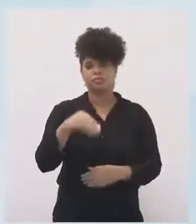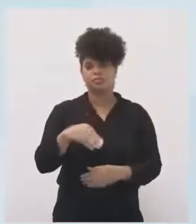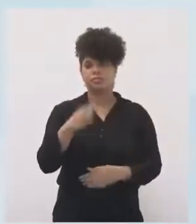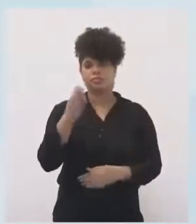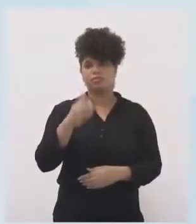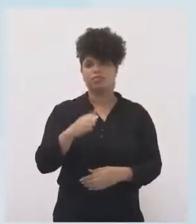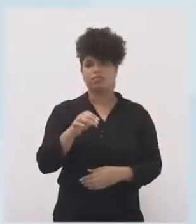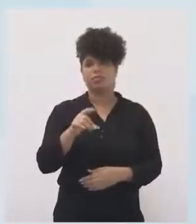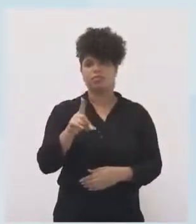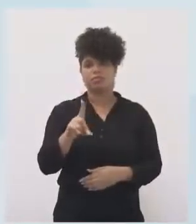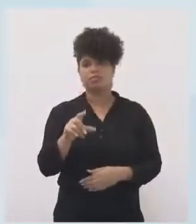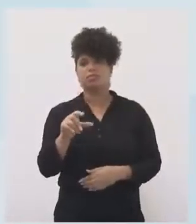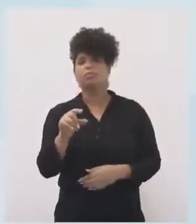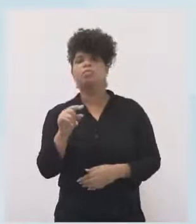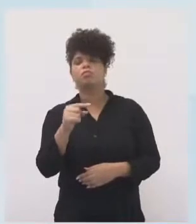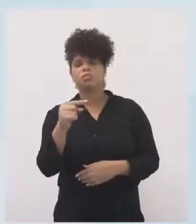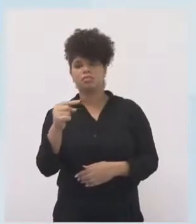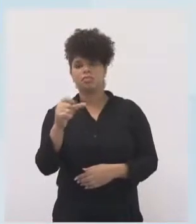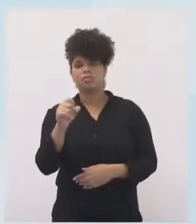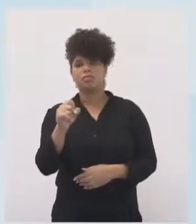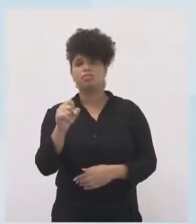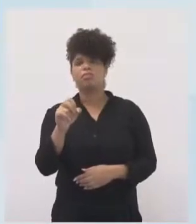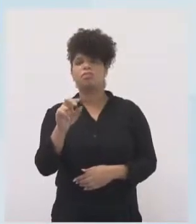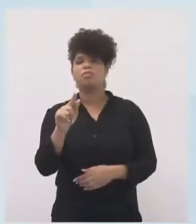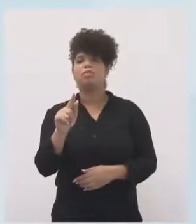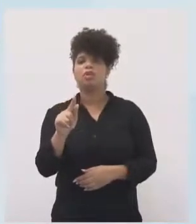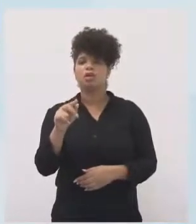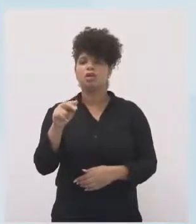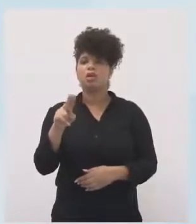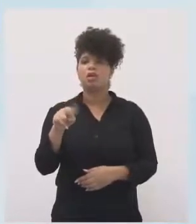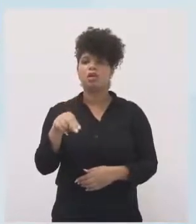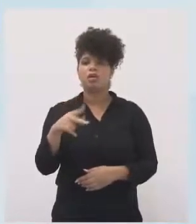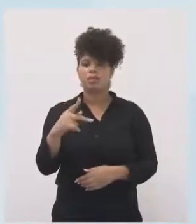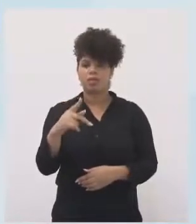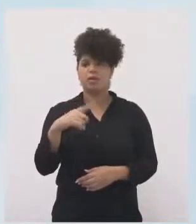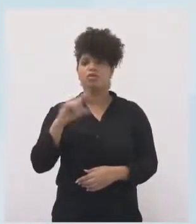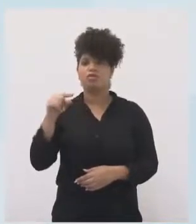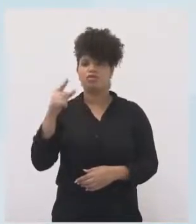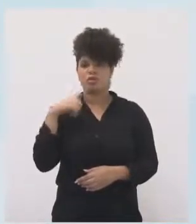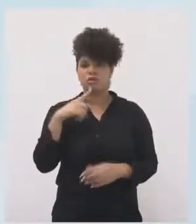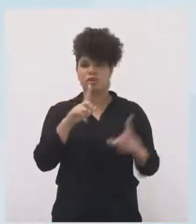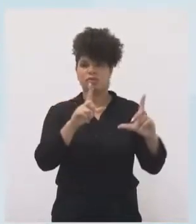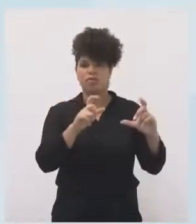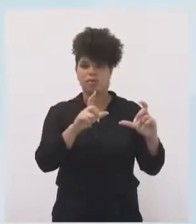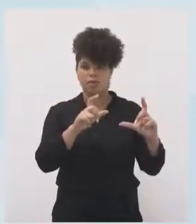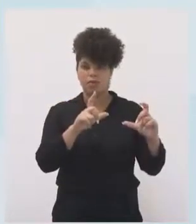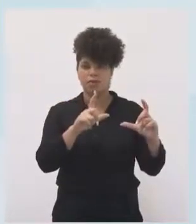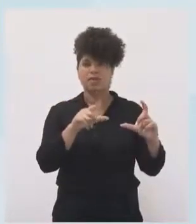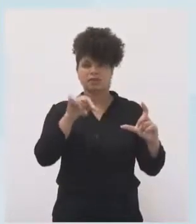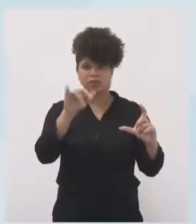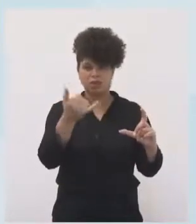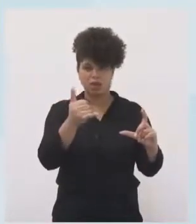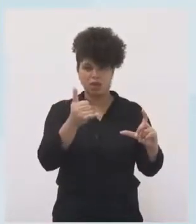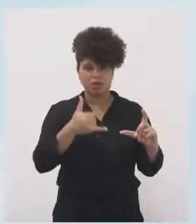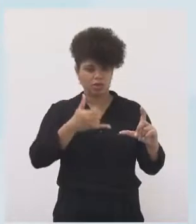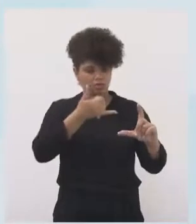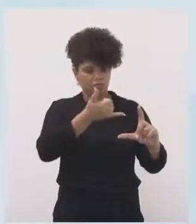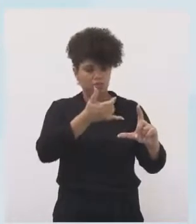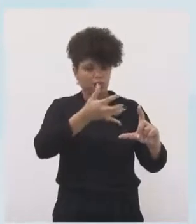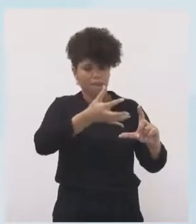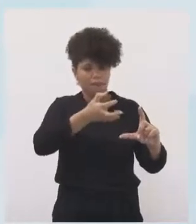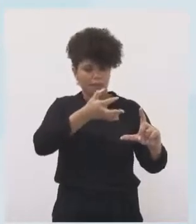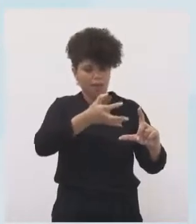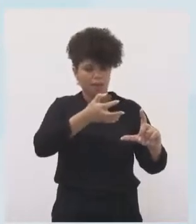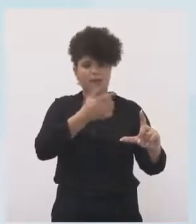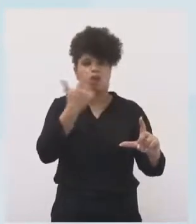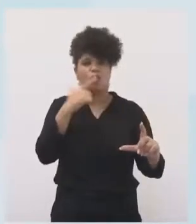canva.com/edu-signup. No próximo slide tem, inclusive, eu acho que acredito, um código de barra. Então, quem tiver com o telefone e quiser acessar esse código de barra, você